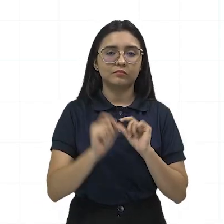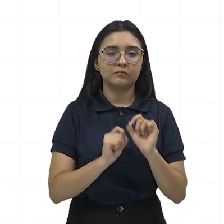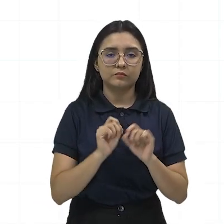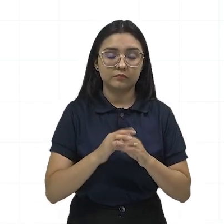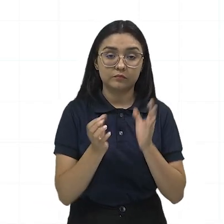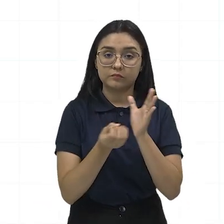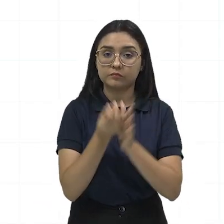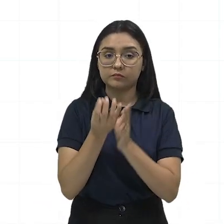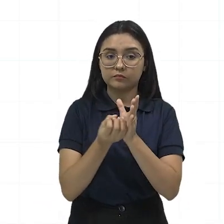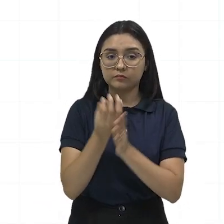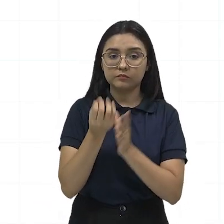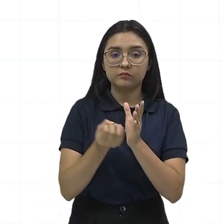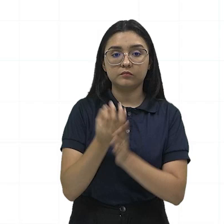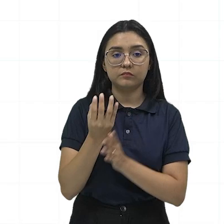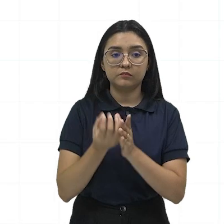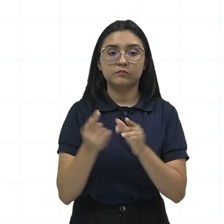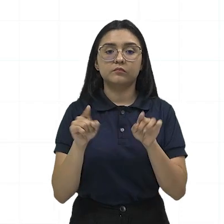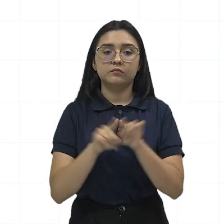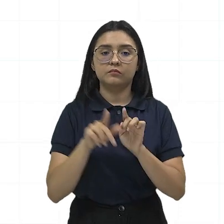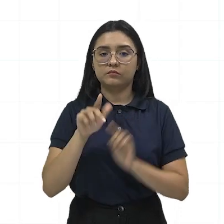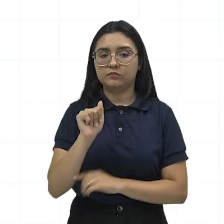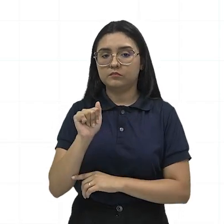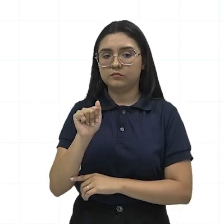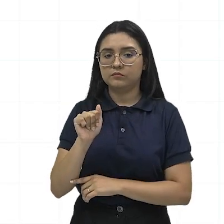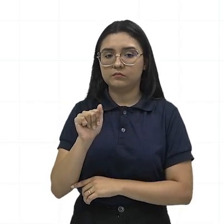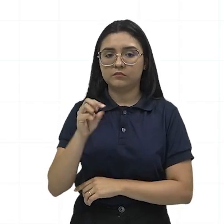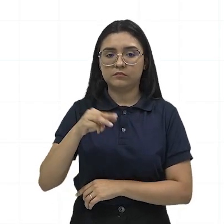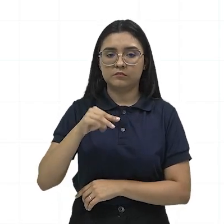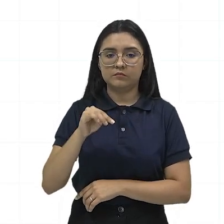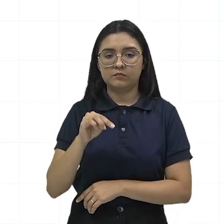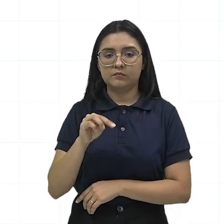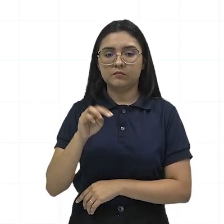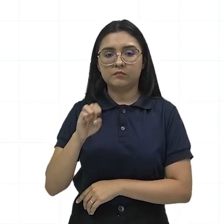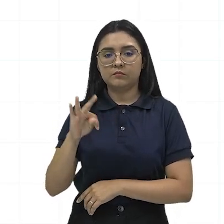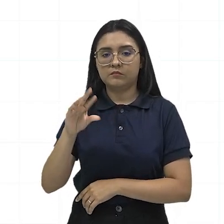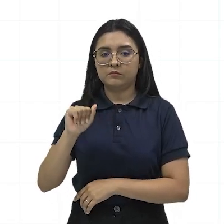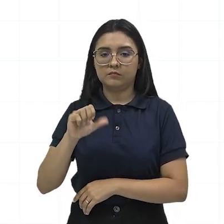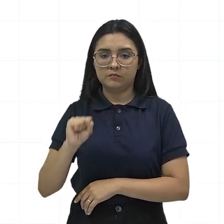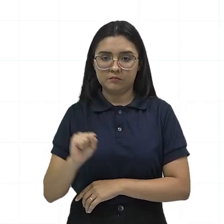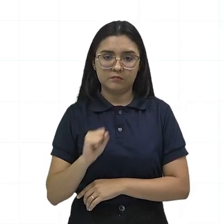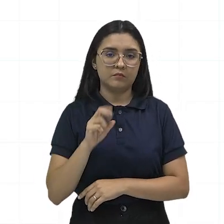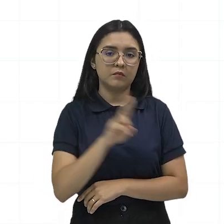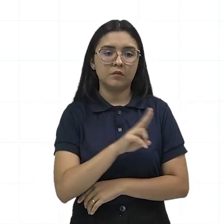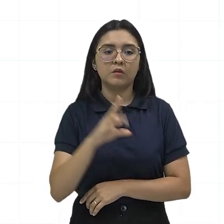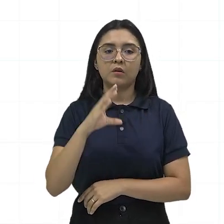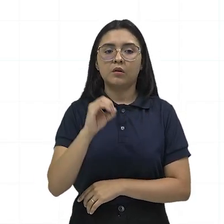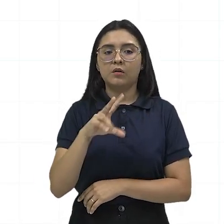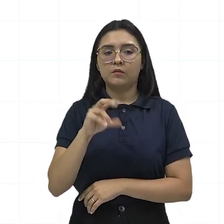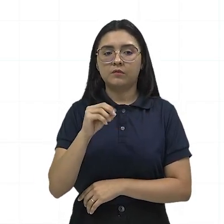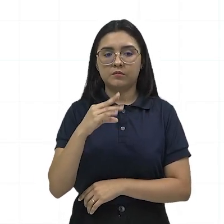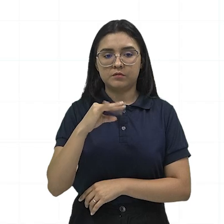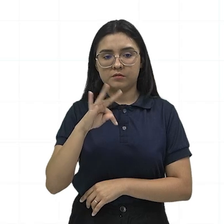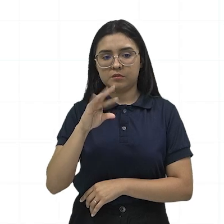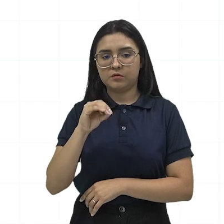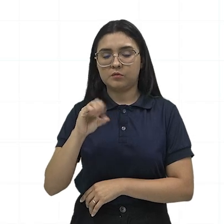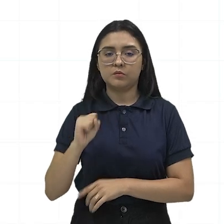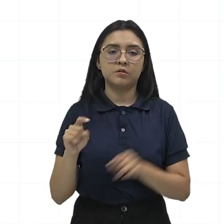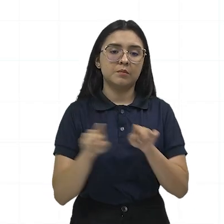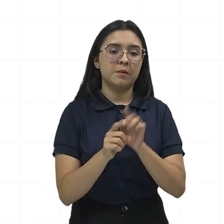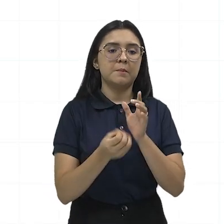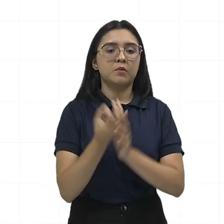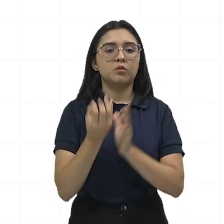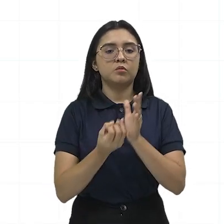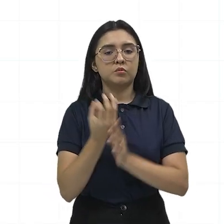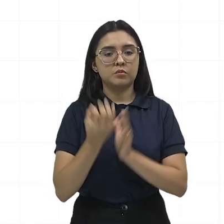por produzir e maturar os gametas femininos, chamados ovócitos, bem como produzir e